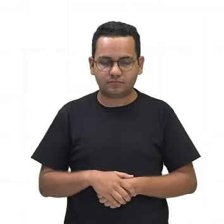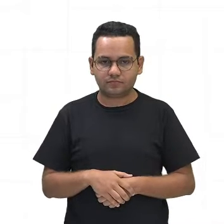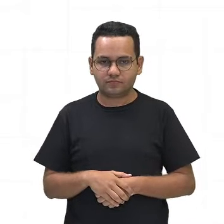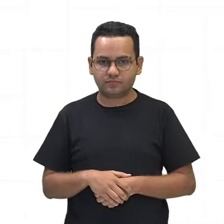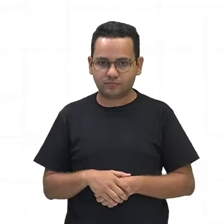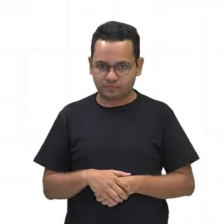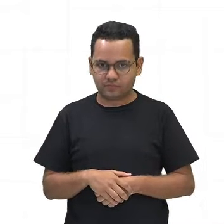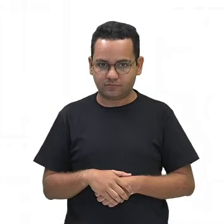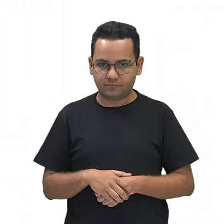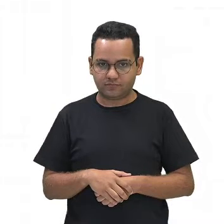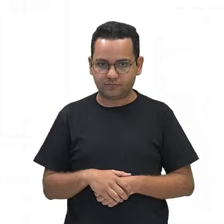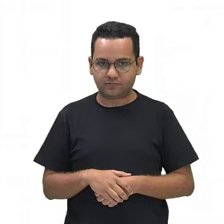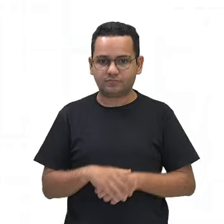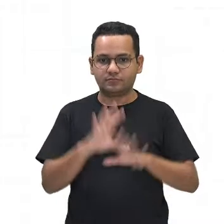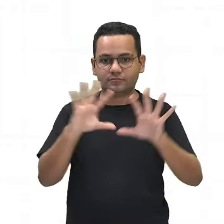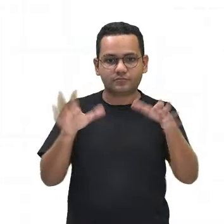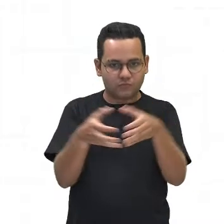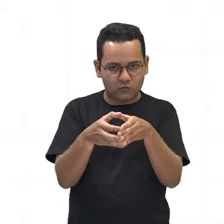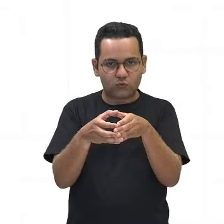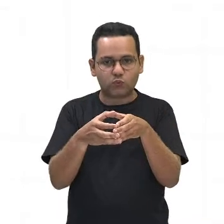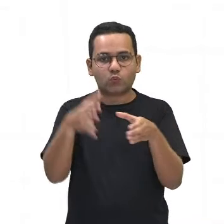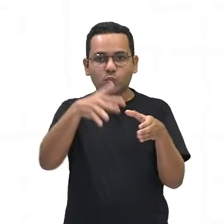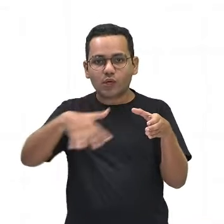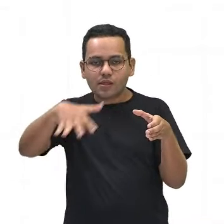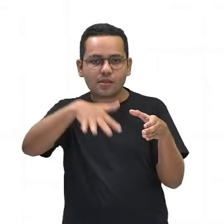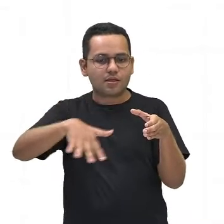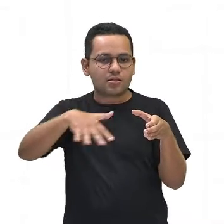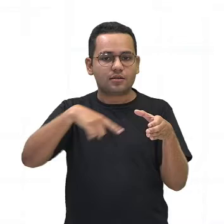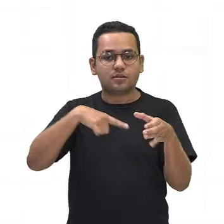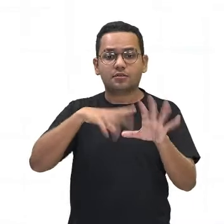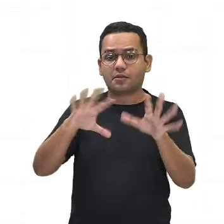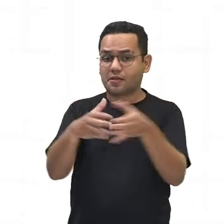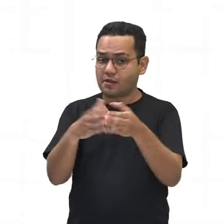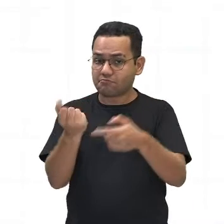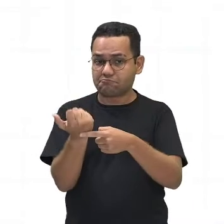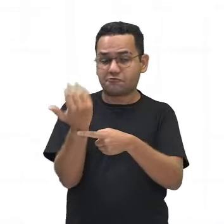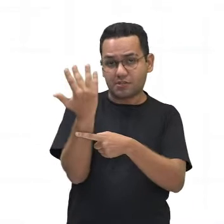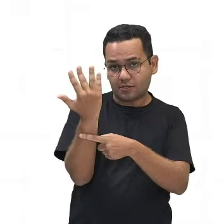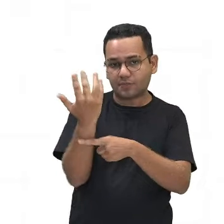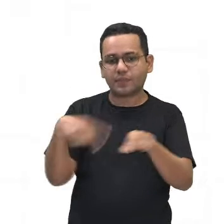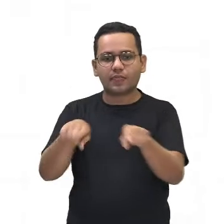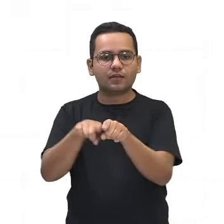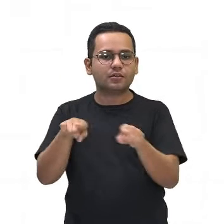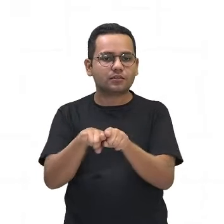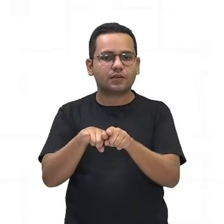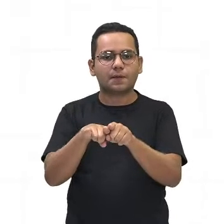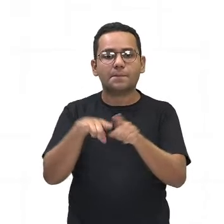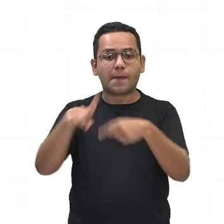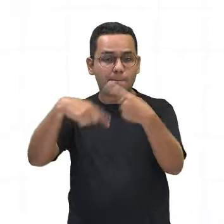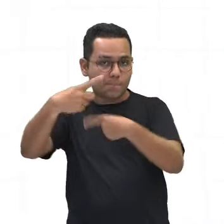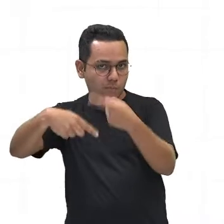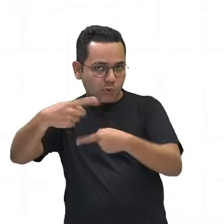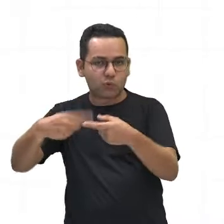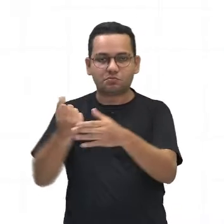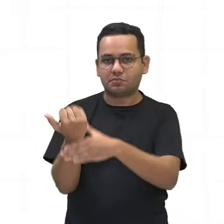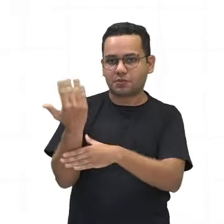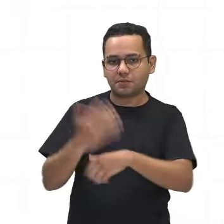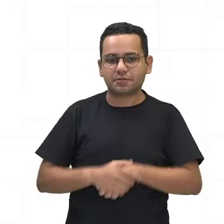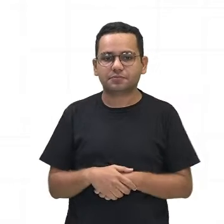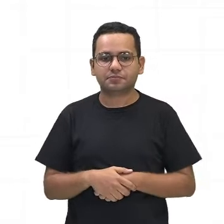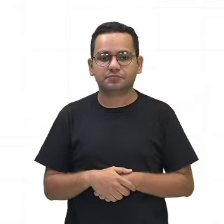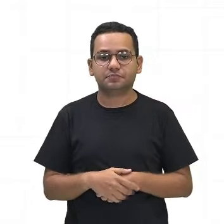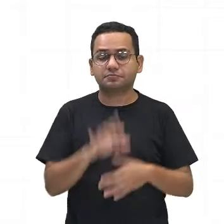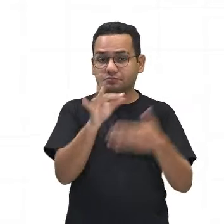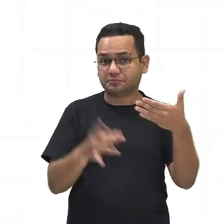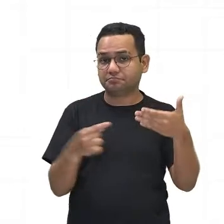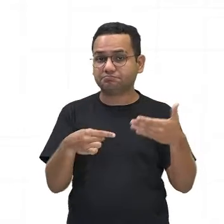conhecimento, classificação dos seres vivos, reino vegetal e reprodução das plantas.